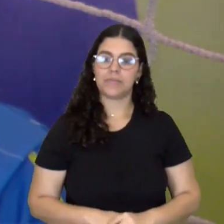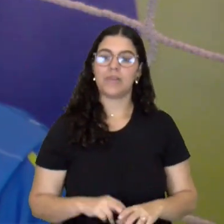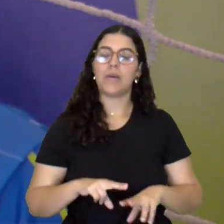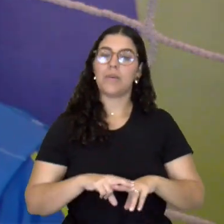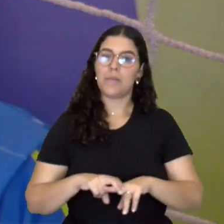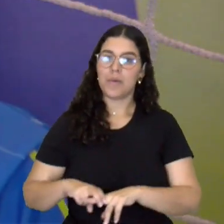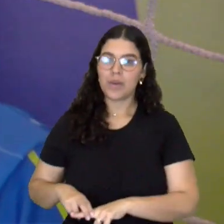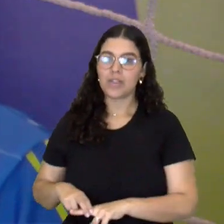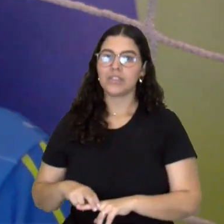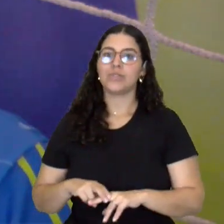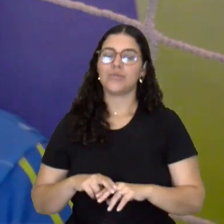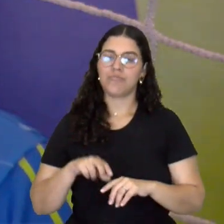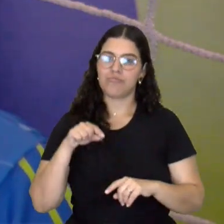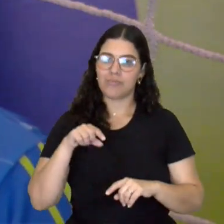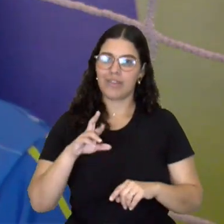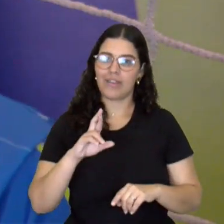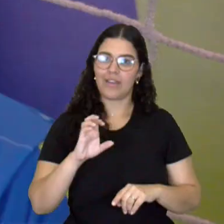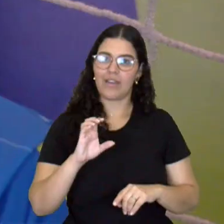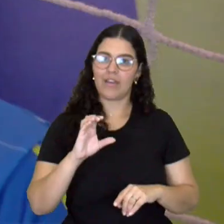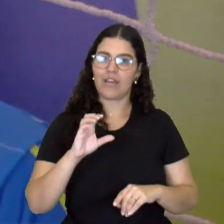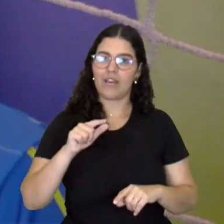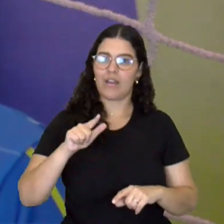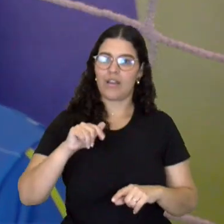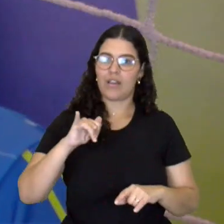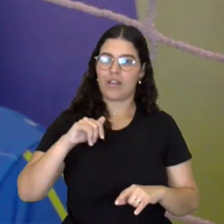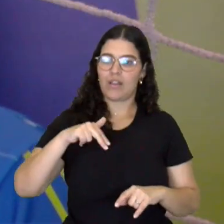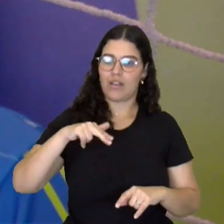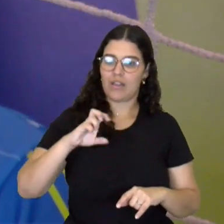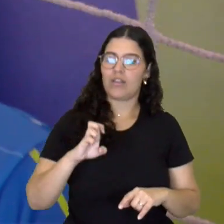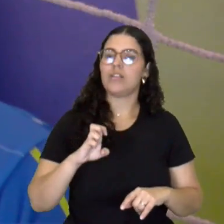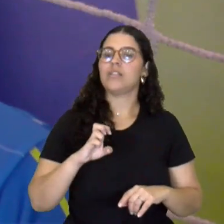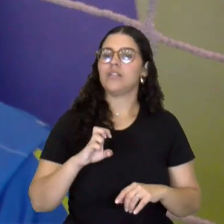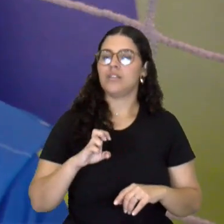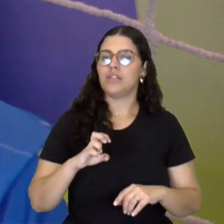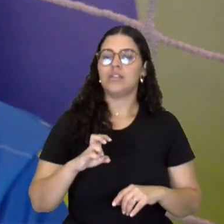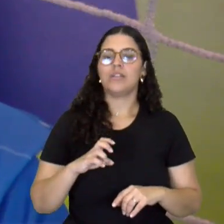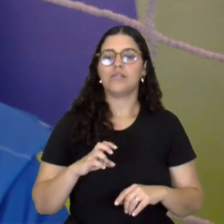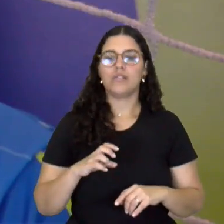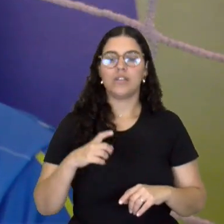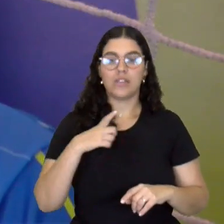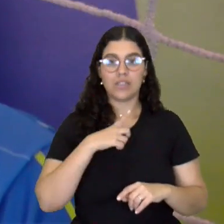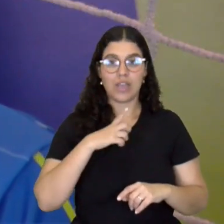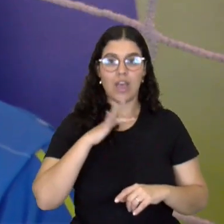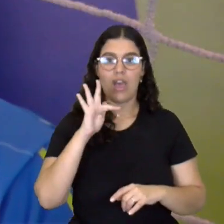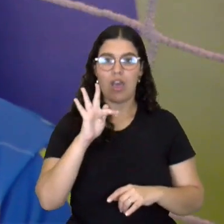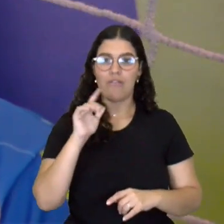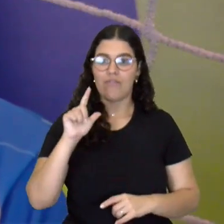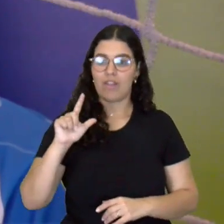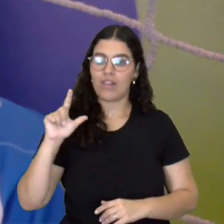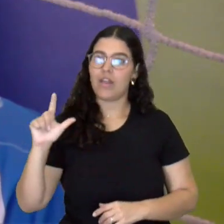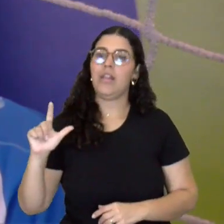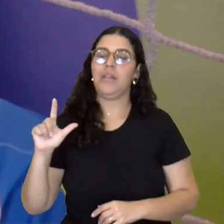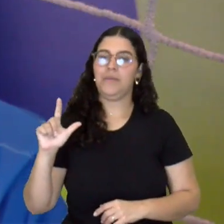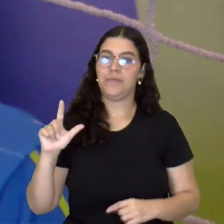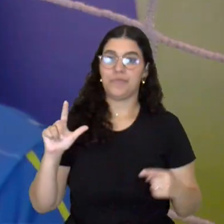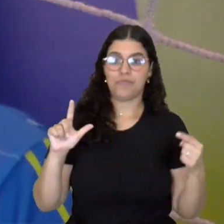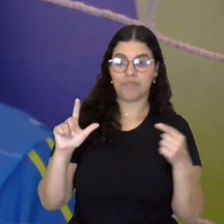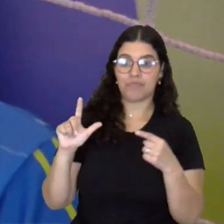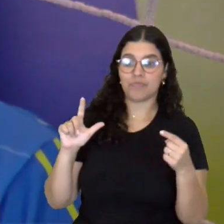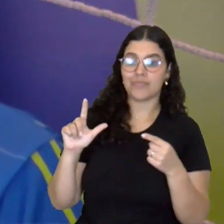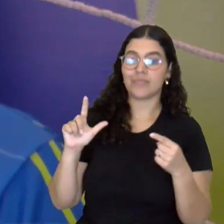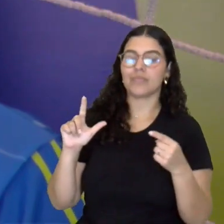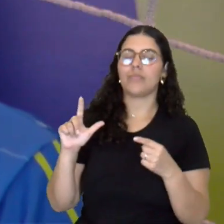trabalhando exatamente isso. Além disso, nós vamos ter o nosso FLL aqui também. O FLL com os